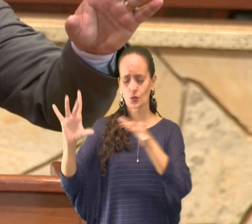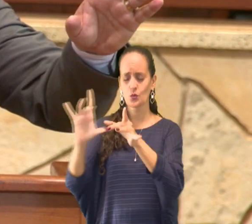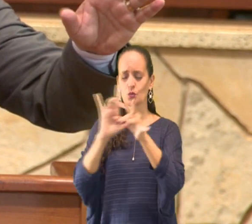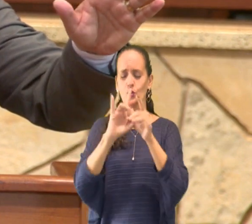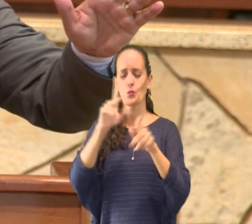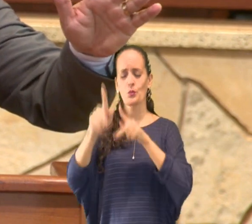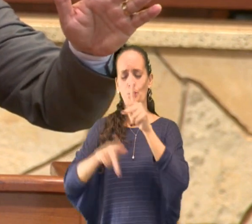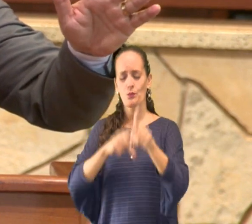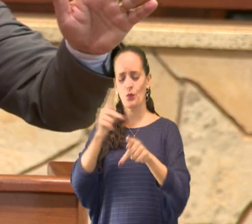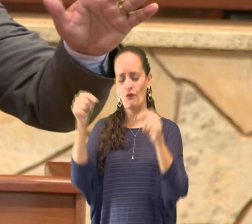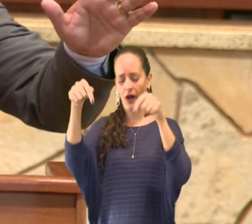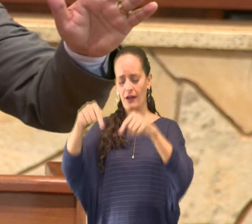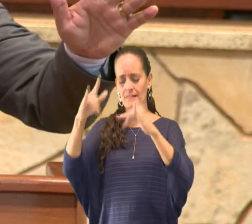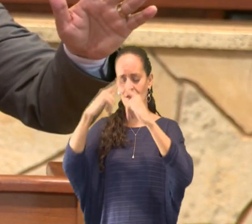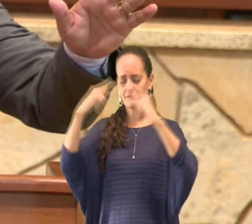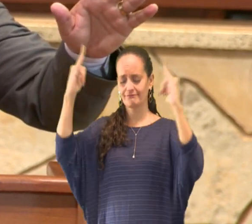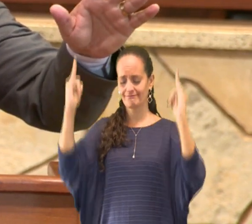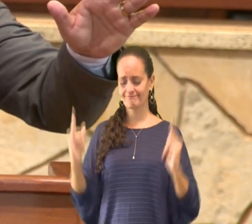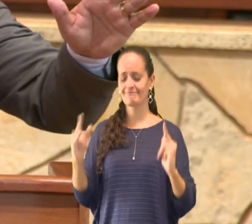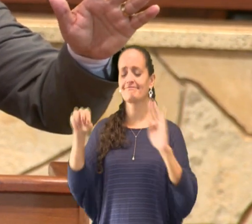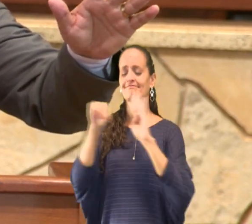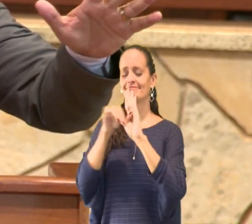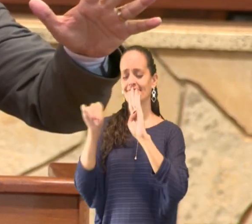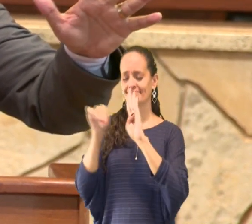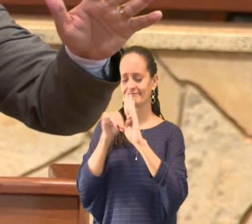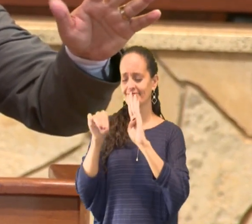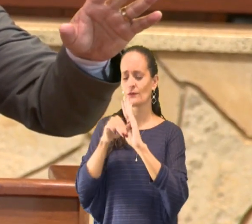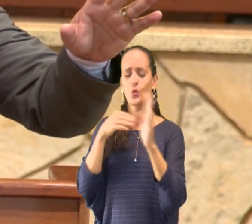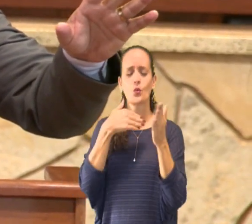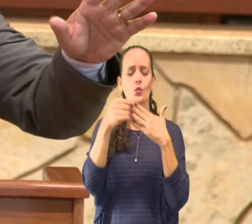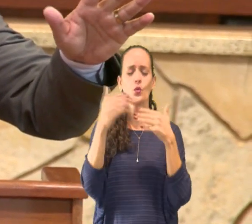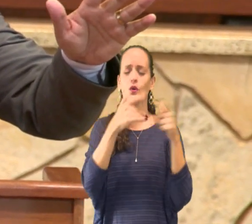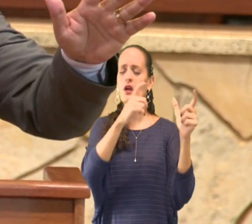comunidade, nesta tenda aqui armada, e onde quer que